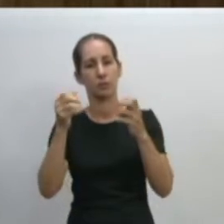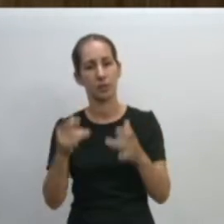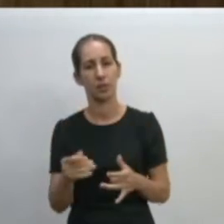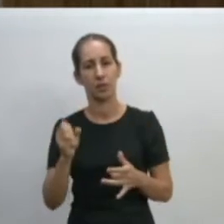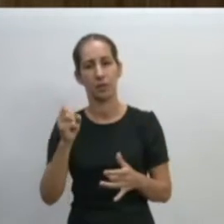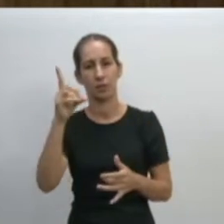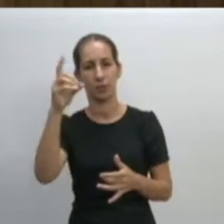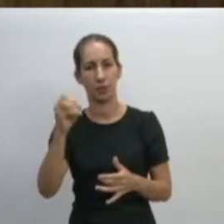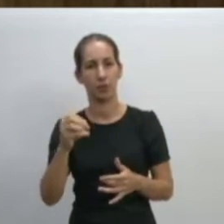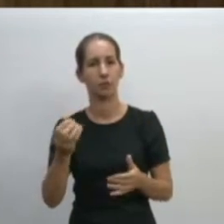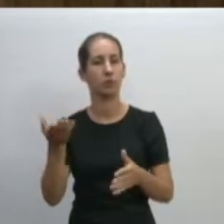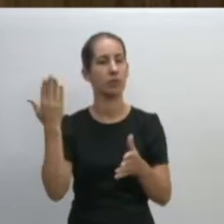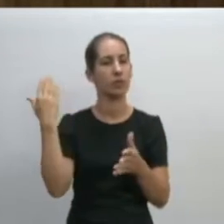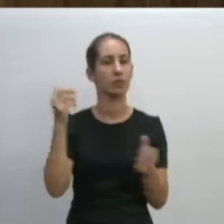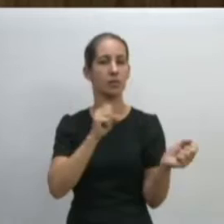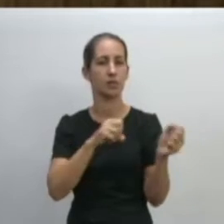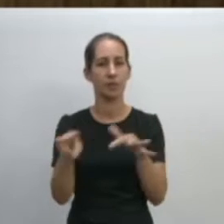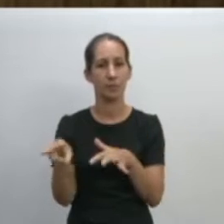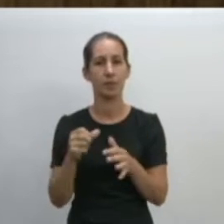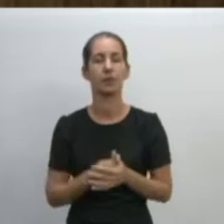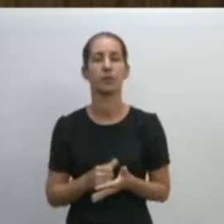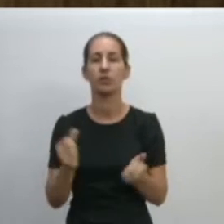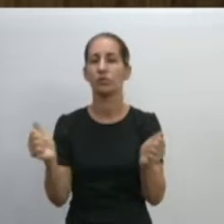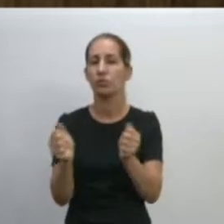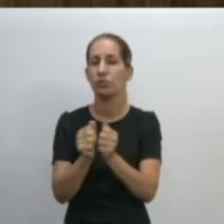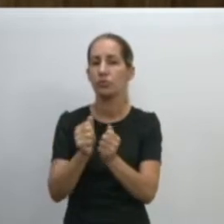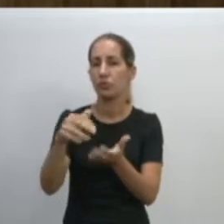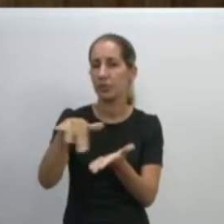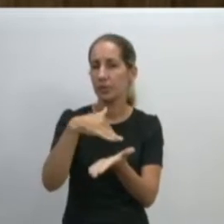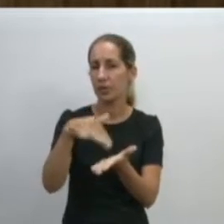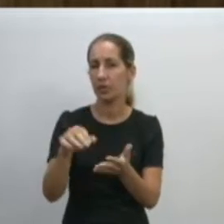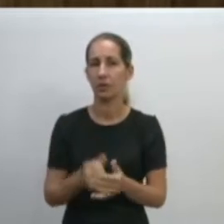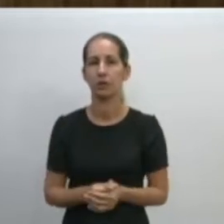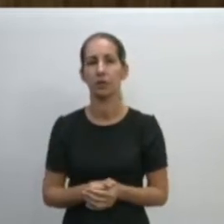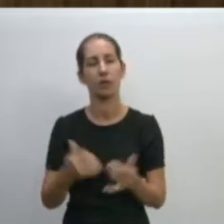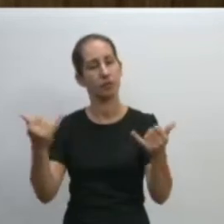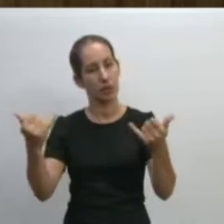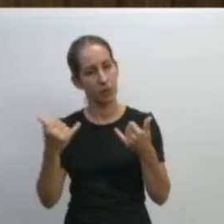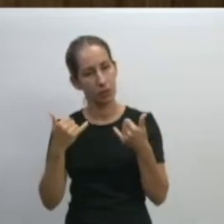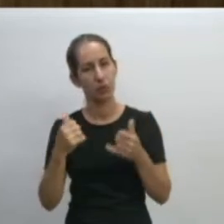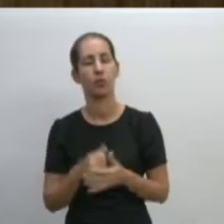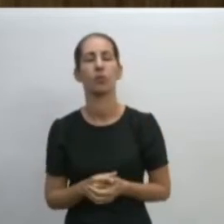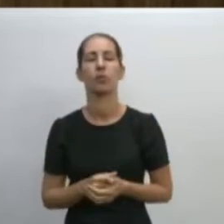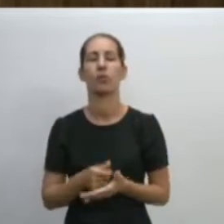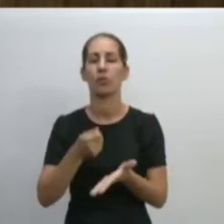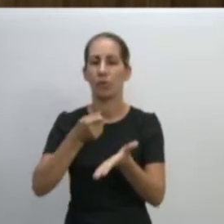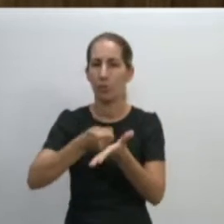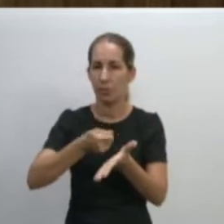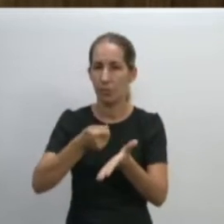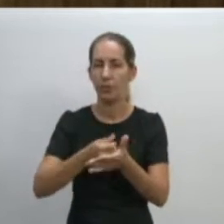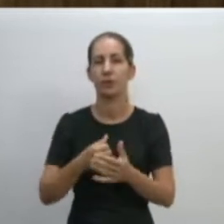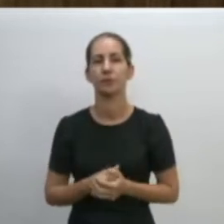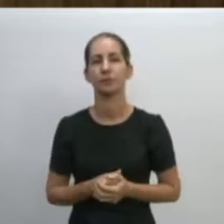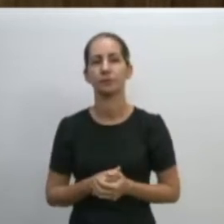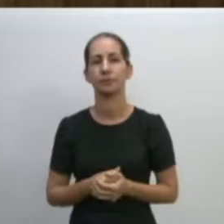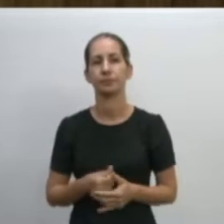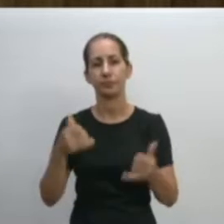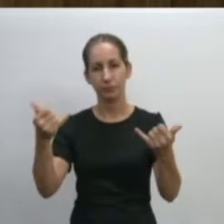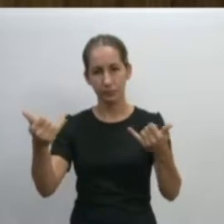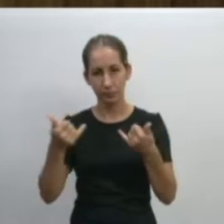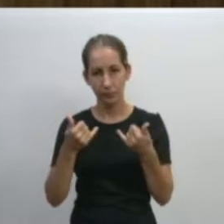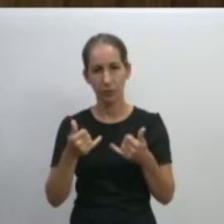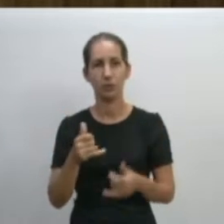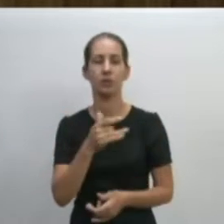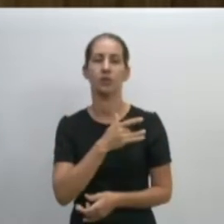nós também, semana passada, estivemos com o secretário. E ele nos deu essa notícia, nós fomos cobrar, e ele nos deu essa notícia